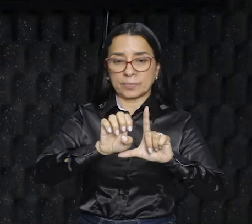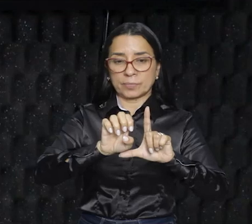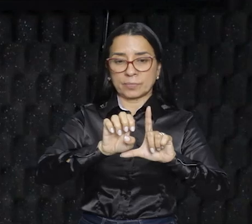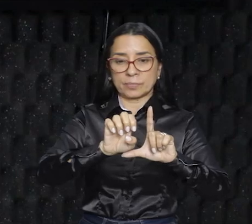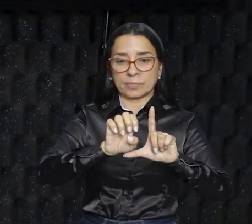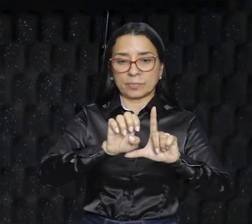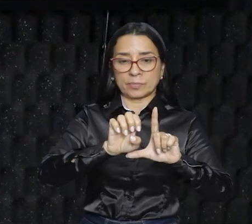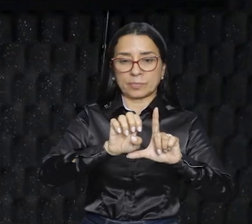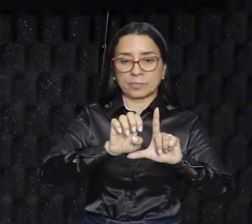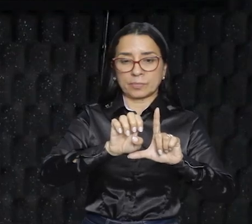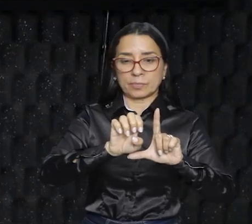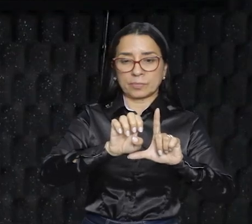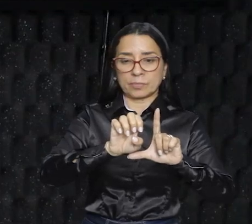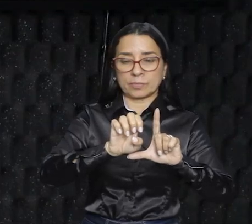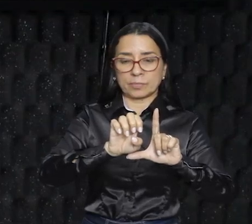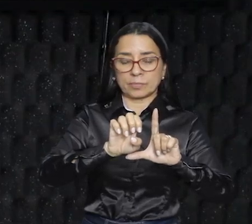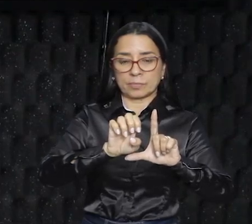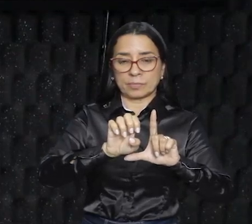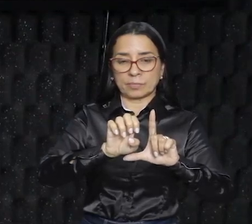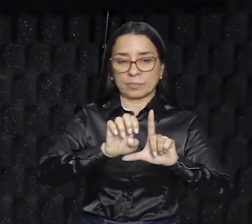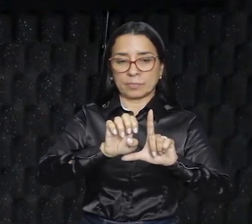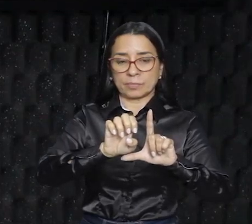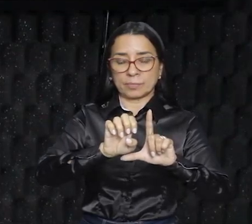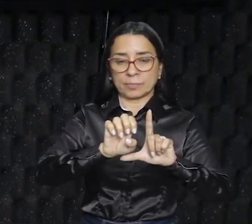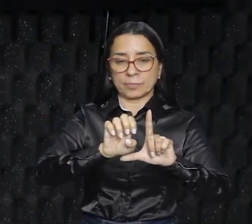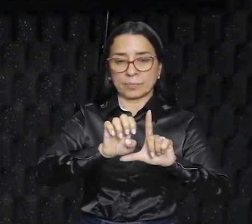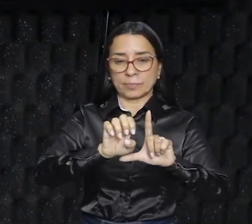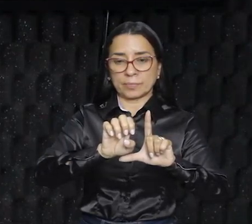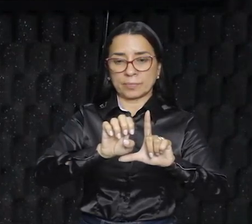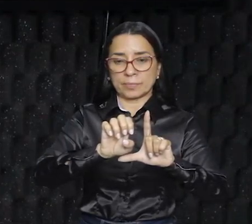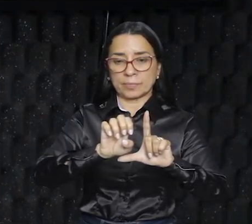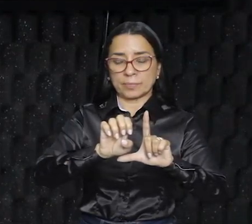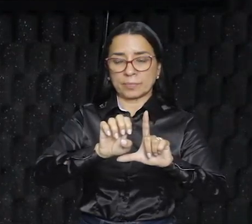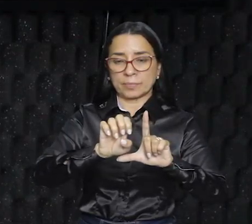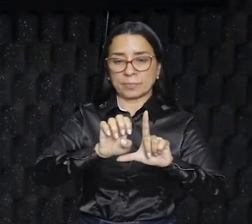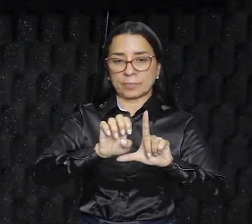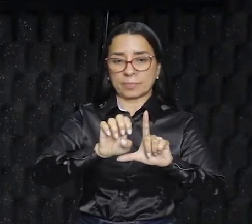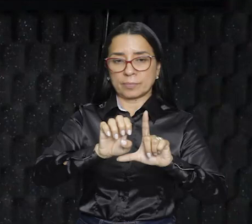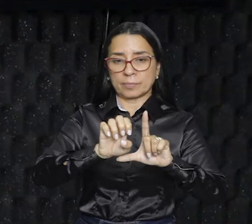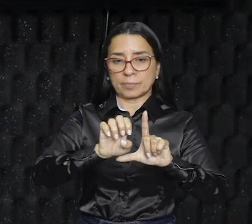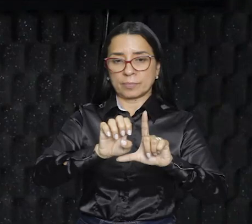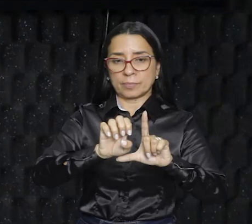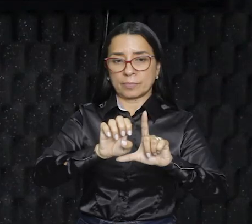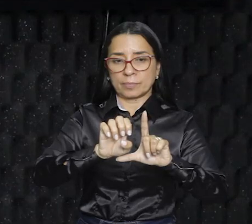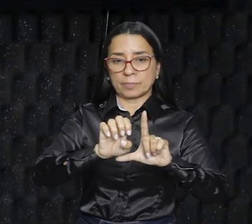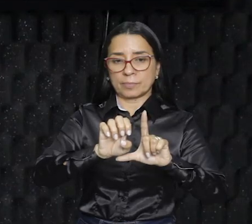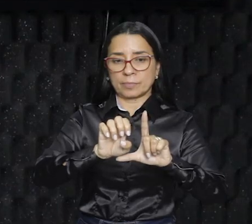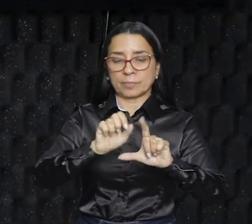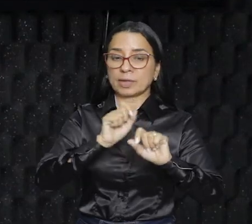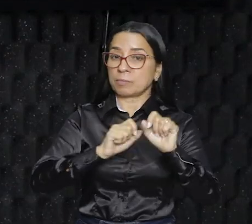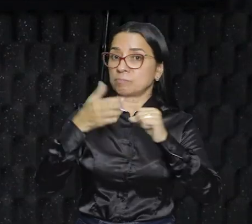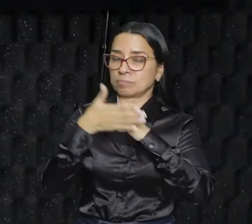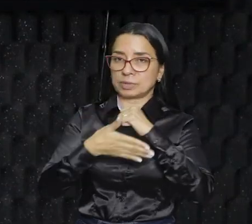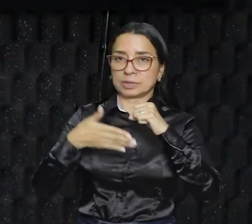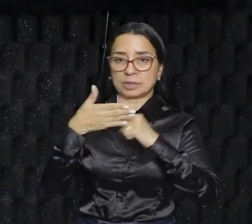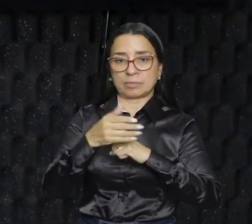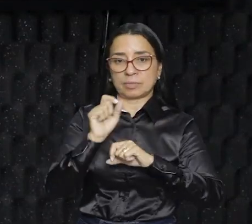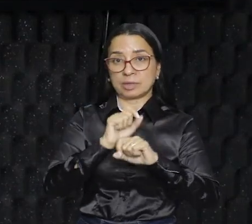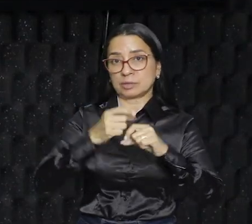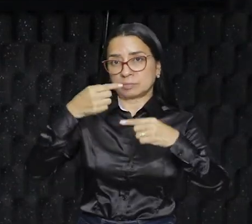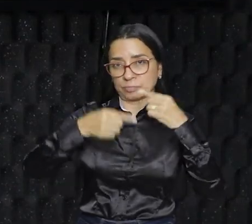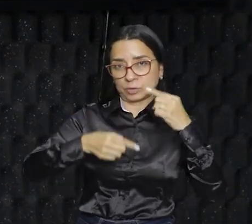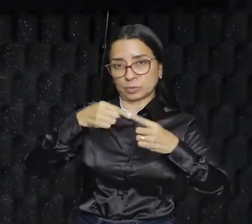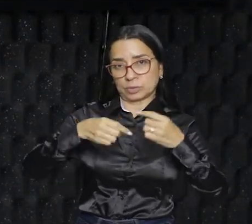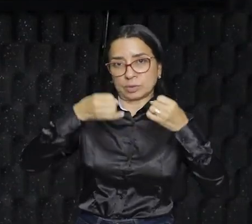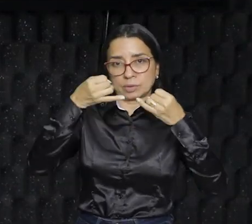bíblicas sentidos que ultrapassem o significado imediato das palavras. Você pega aqui, basicamente, essa